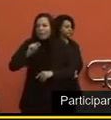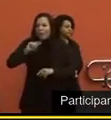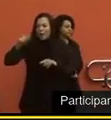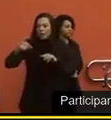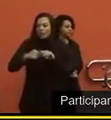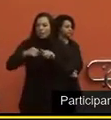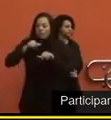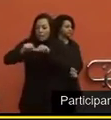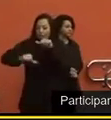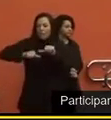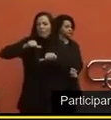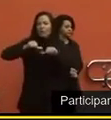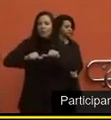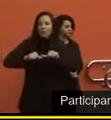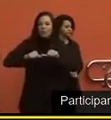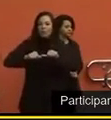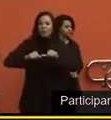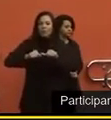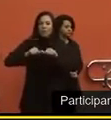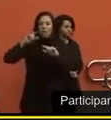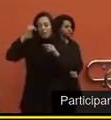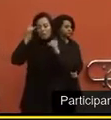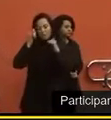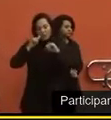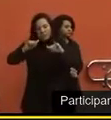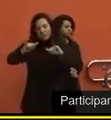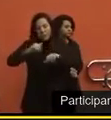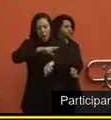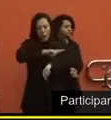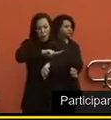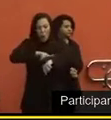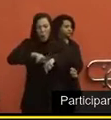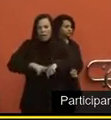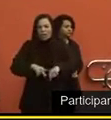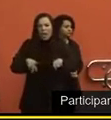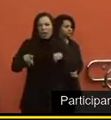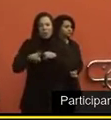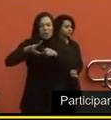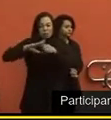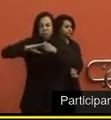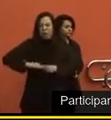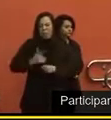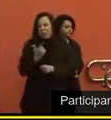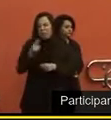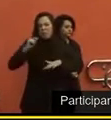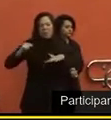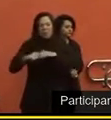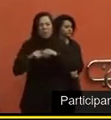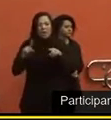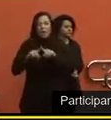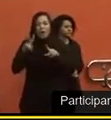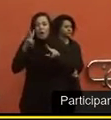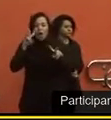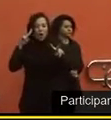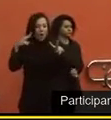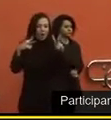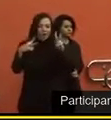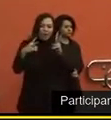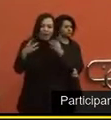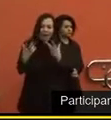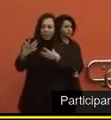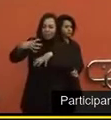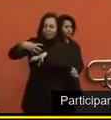de transformação, combater as desigualdades, o racismo e todas as formas de opressão, com dedicação e olhar e